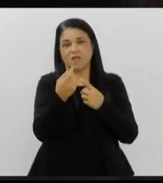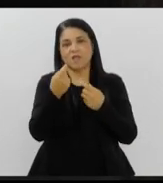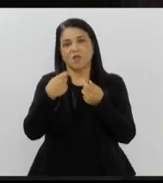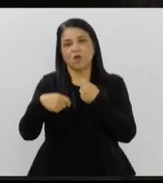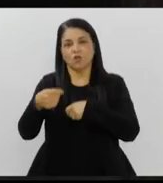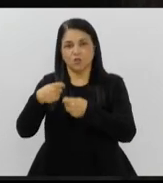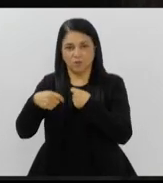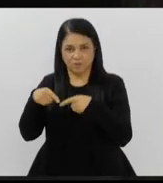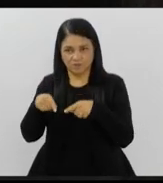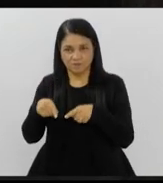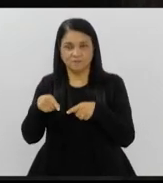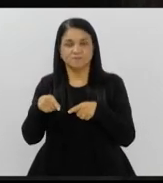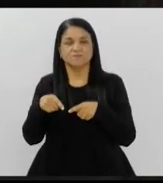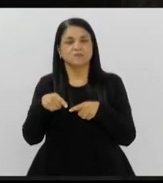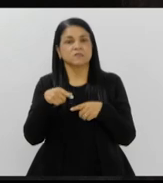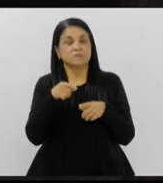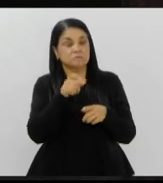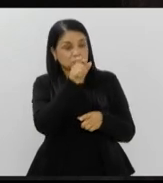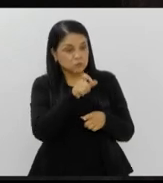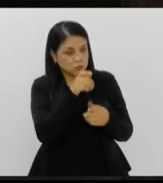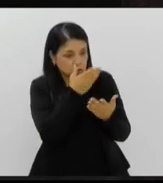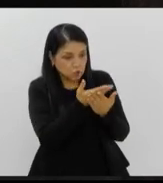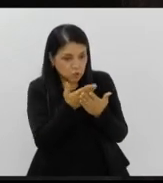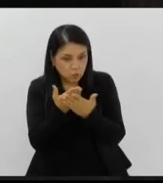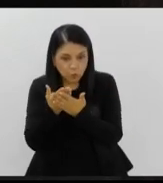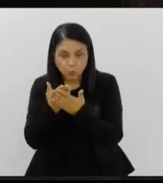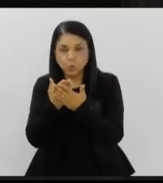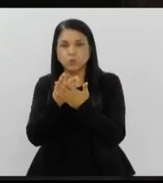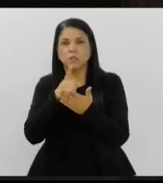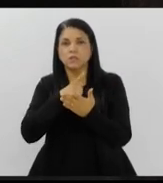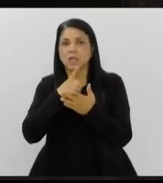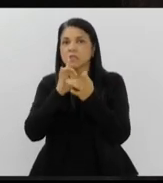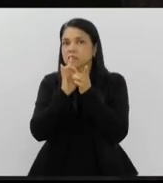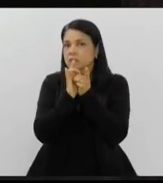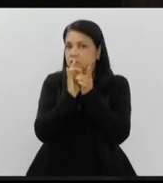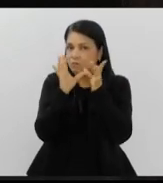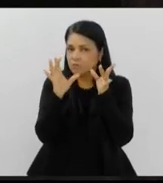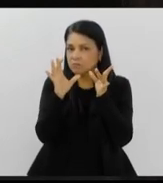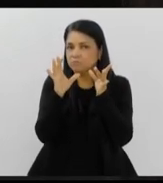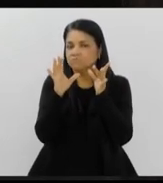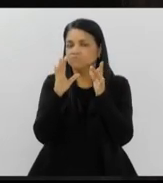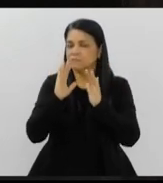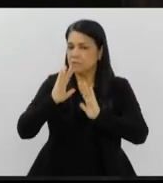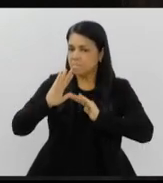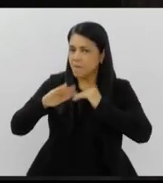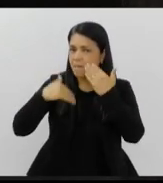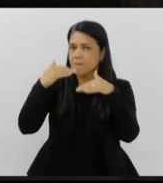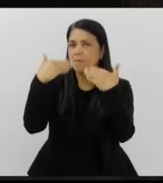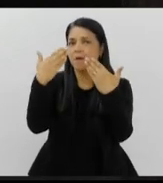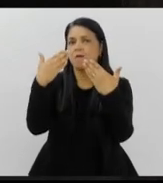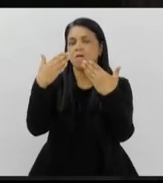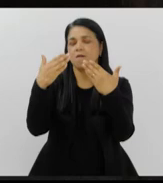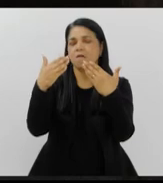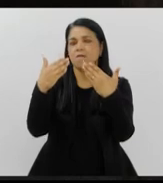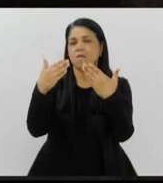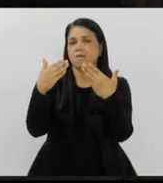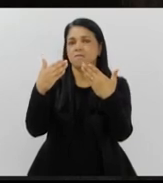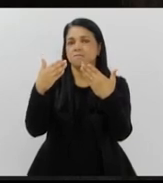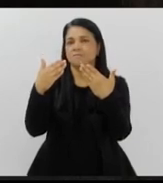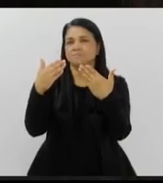que estuda, quando você tem uma democratização do estudo, você cresce, desenvolve